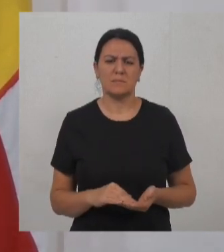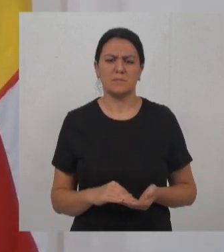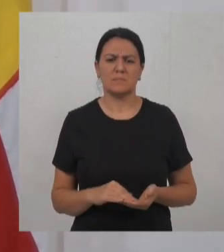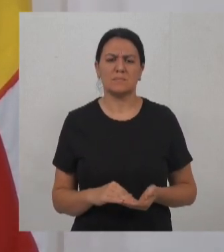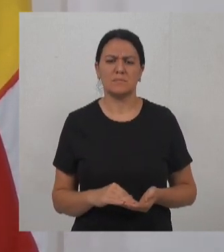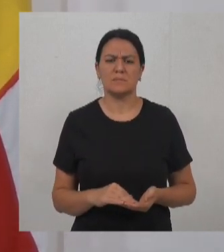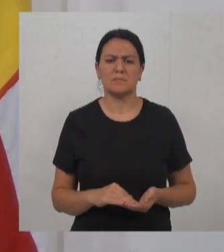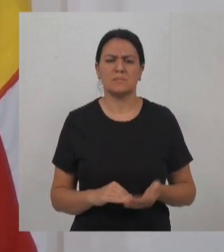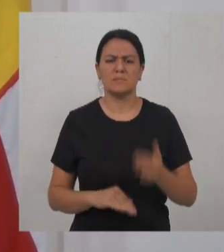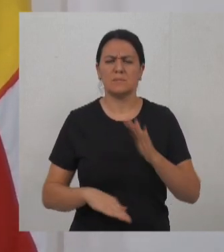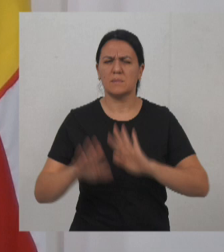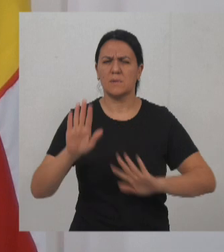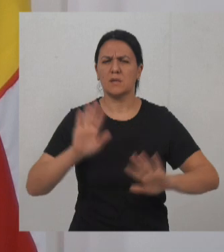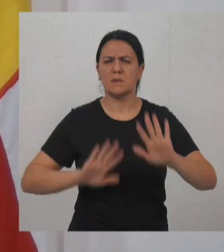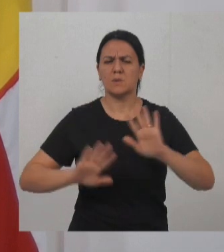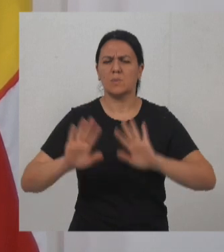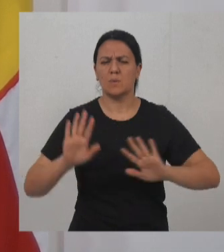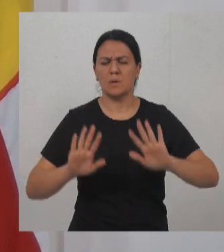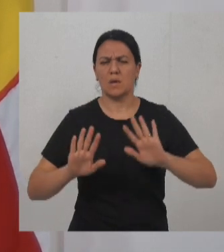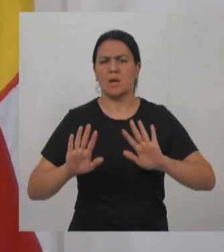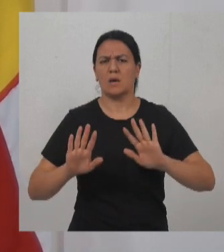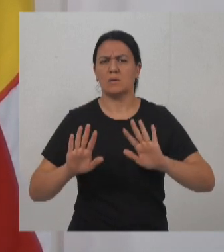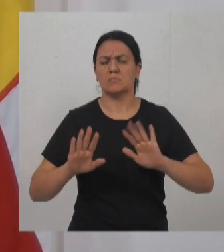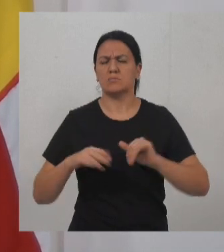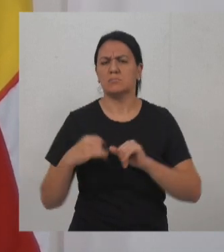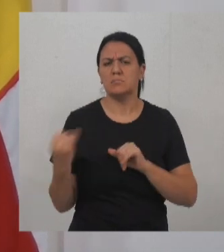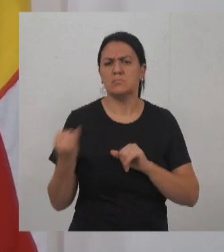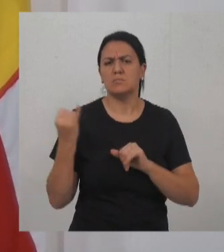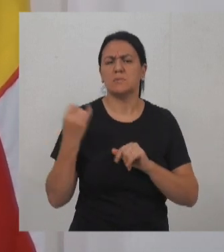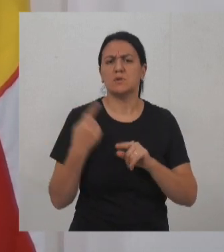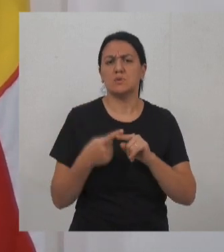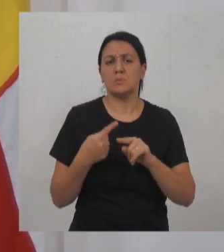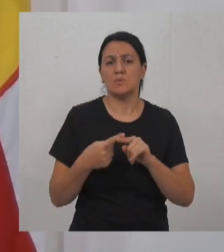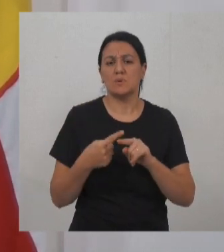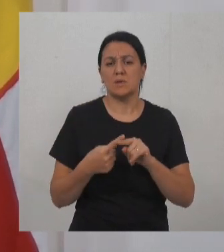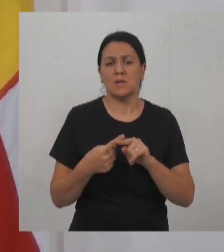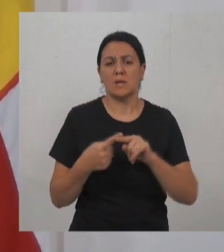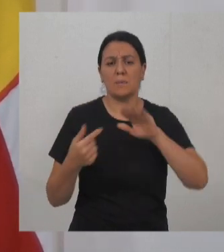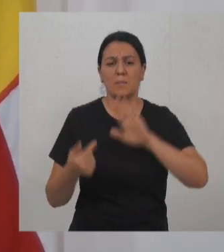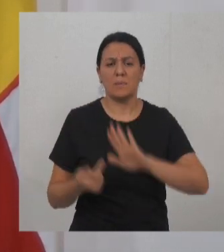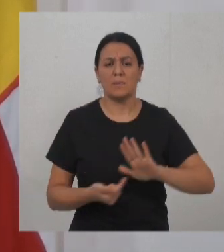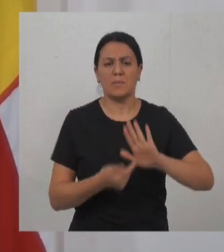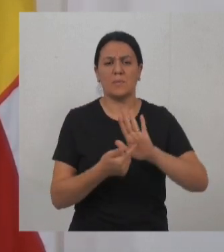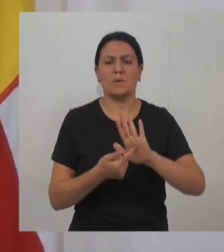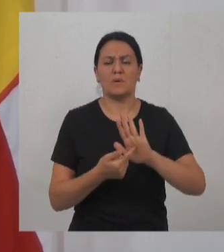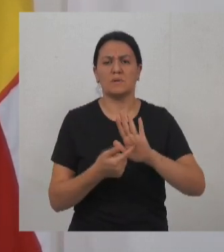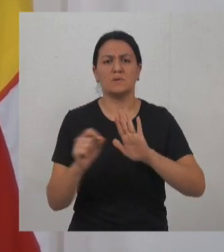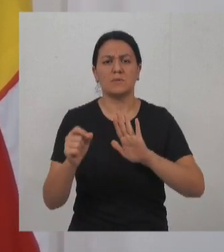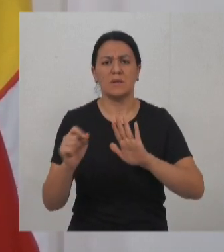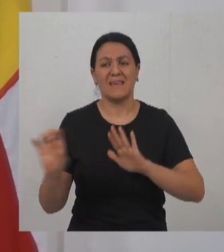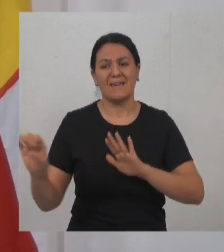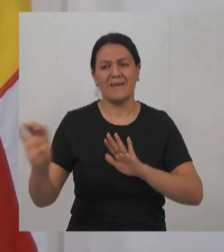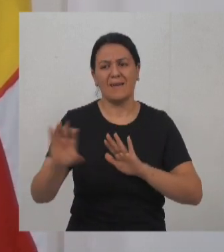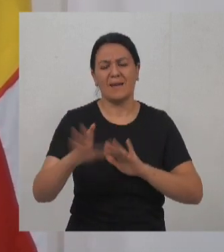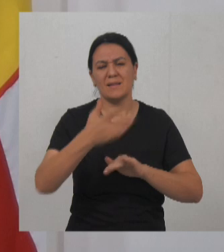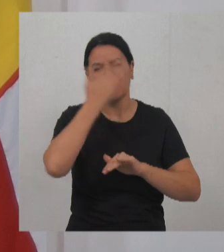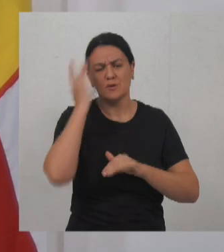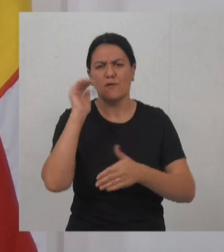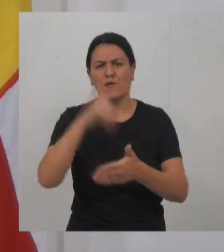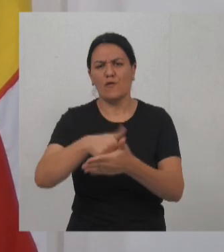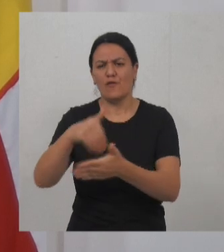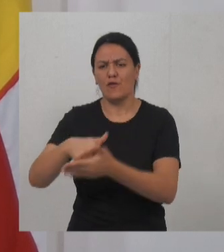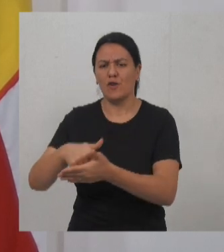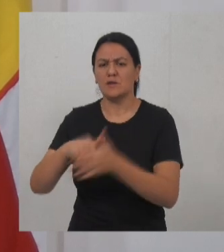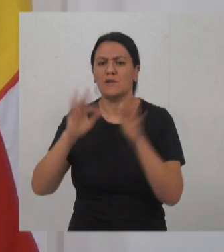Esse cuidado com as contas eleitorais é essencial para garantir que a resposta colhida nas urnas seja fruto de um